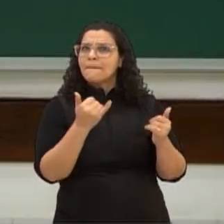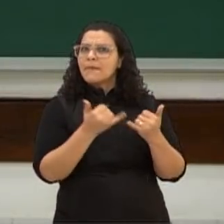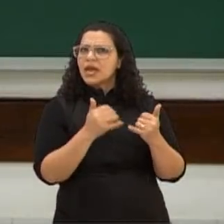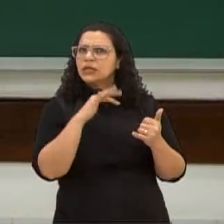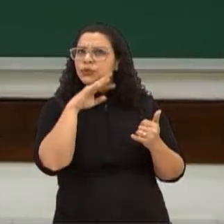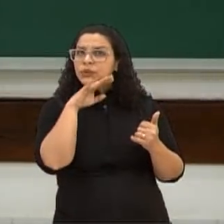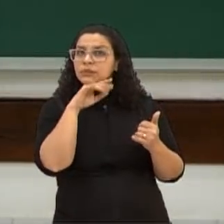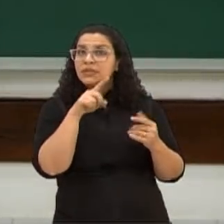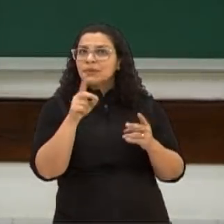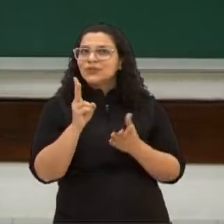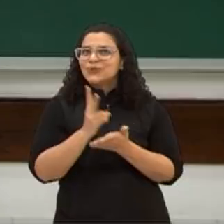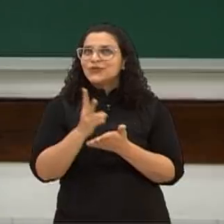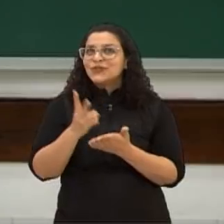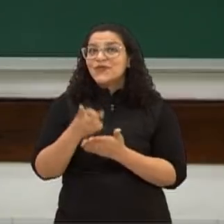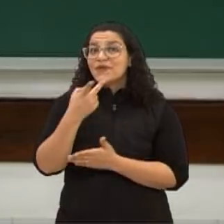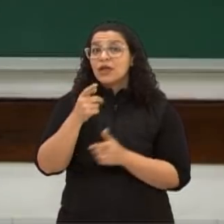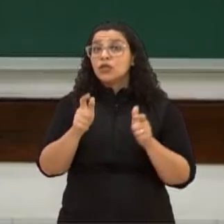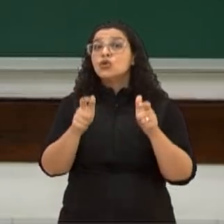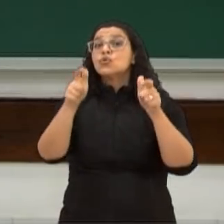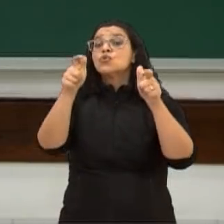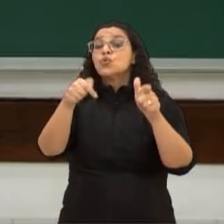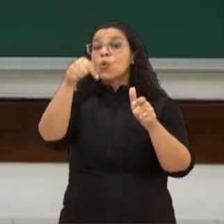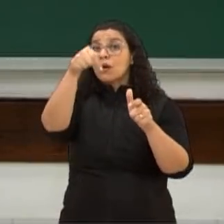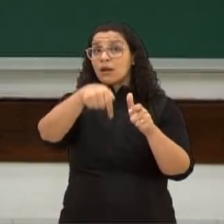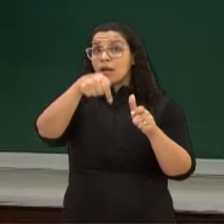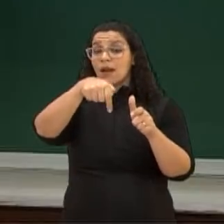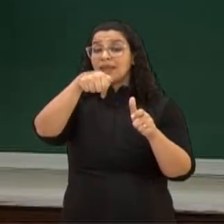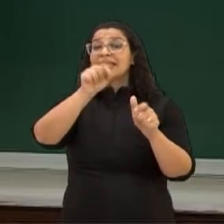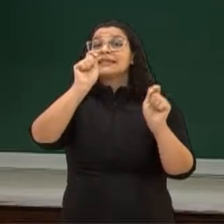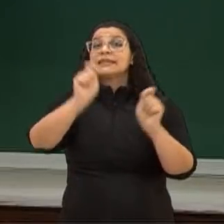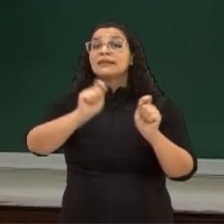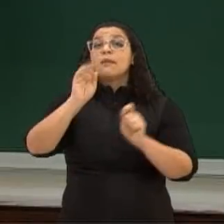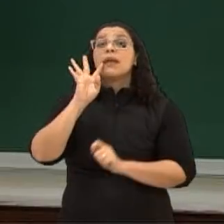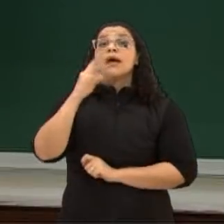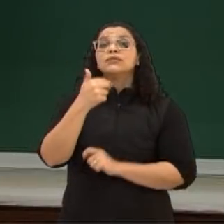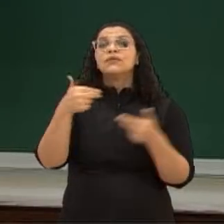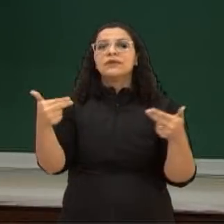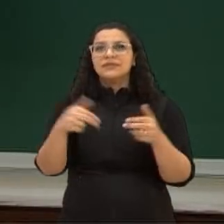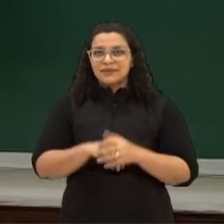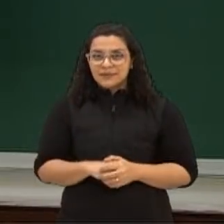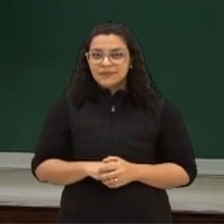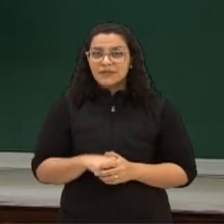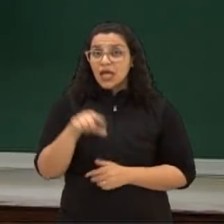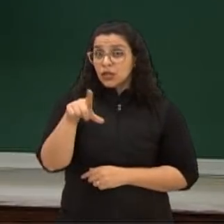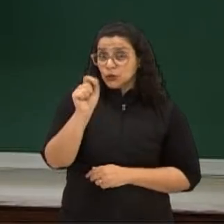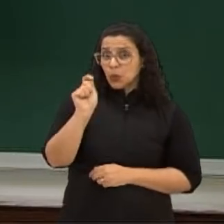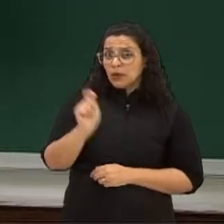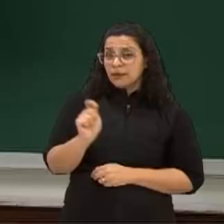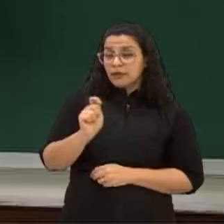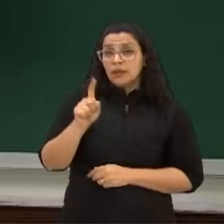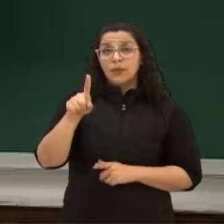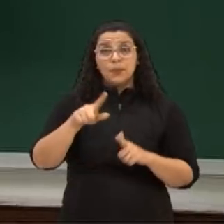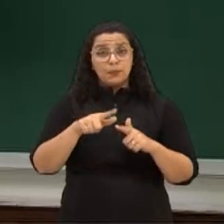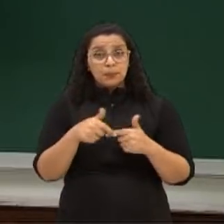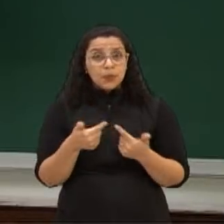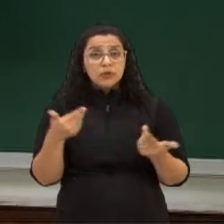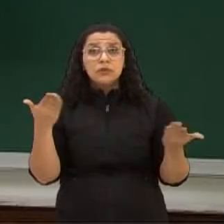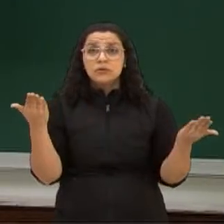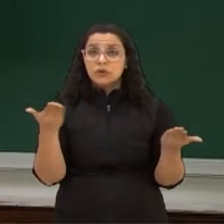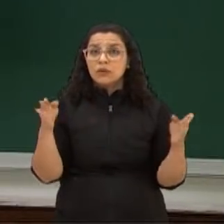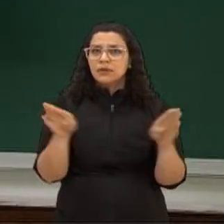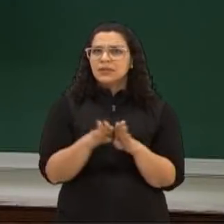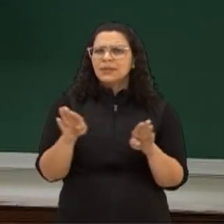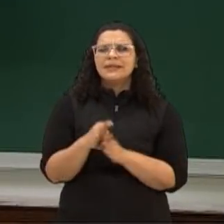continua trazendo no lugar em que se tomam decisões. Então, nós temos ali